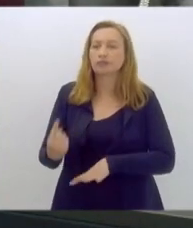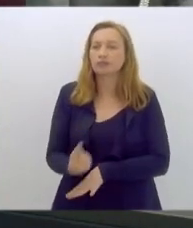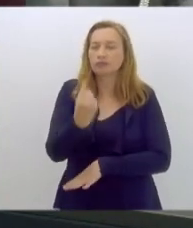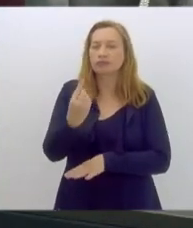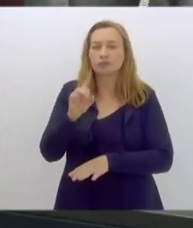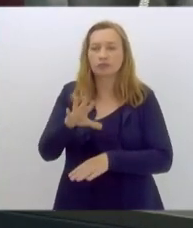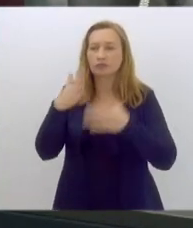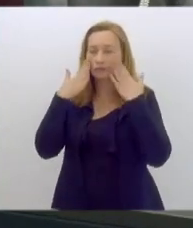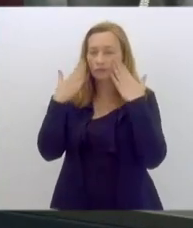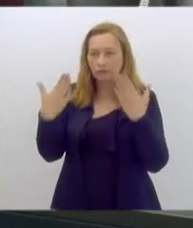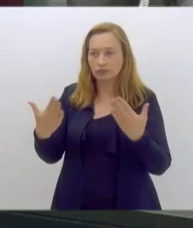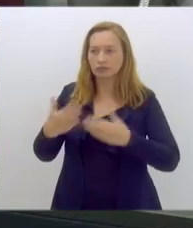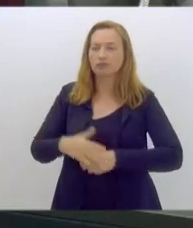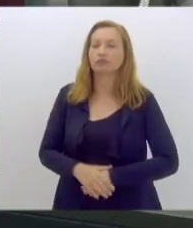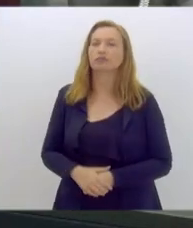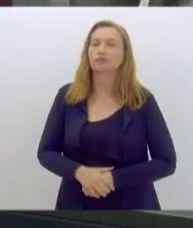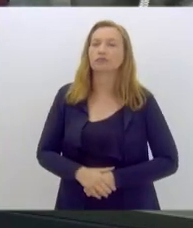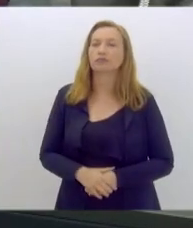apresentação